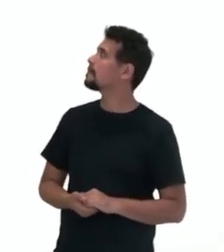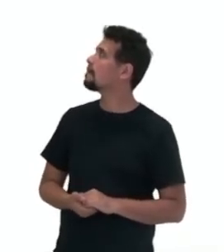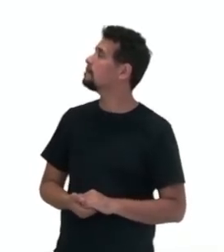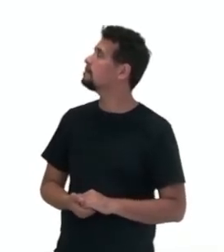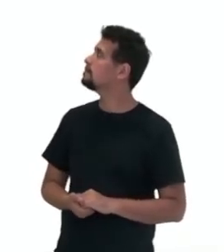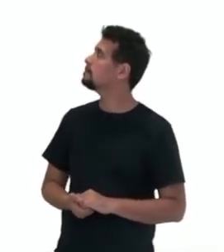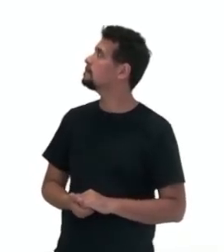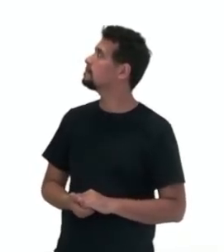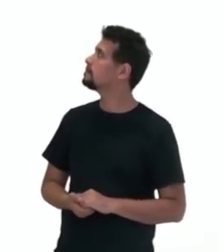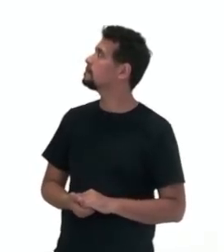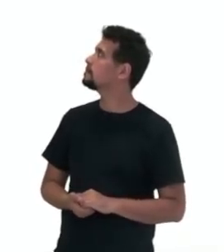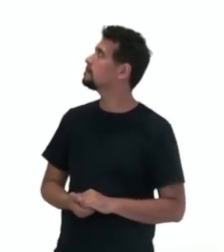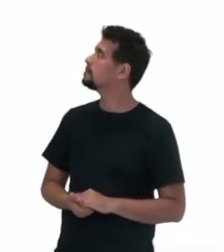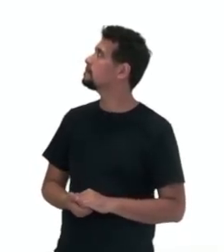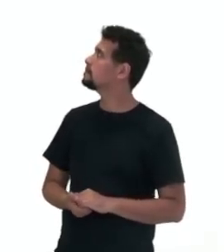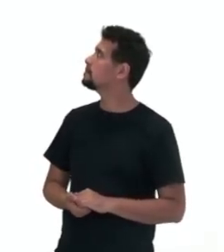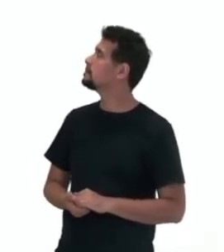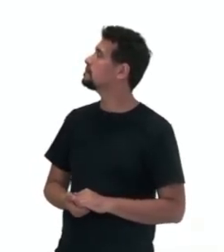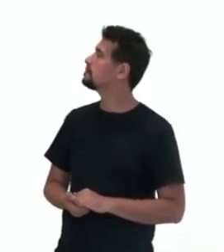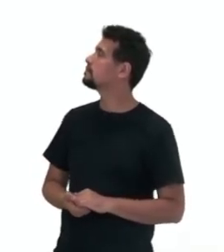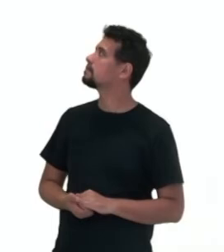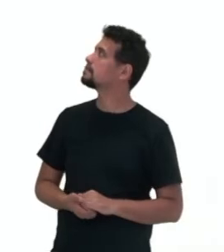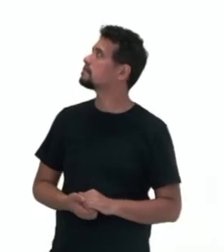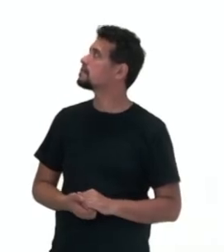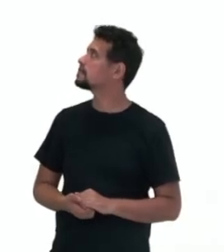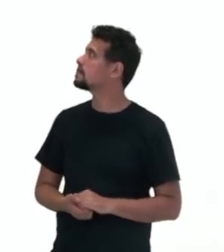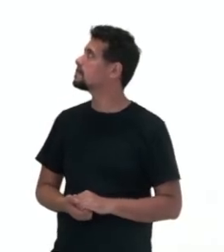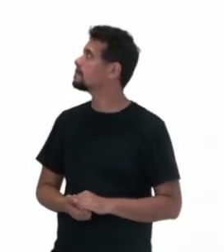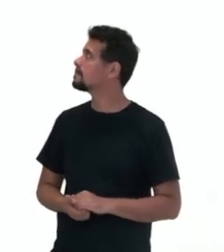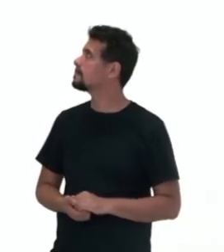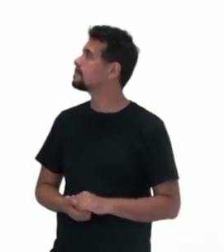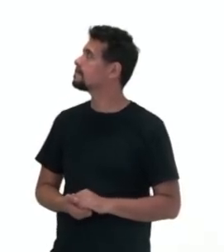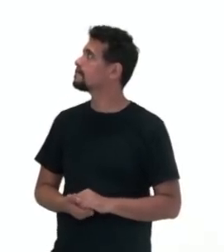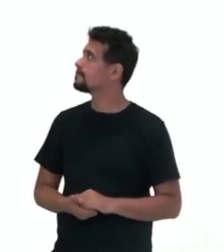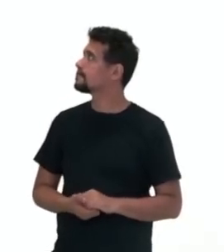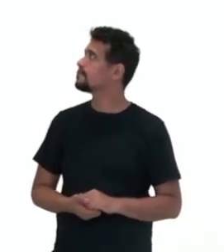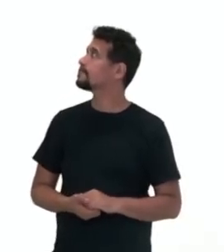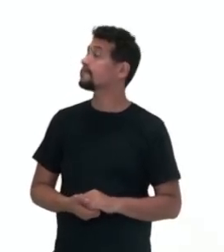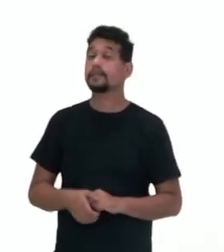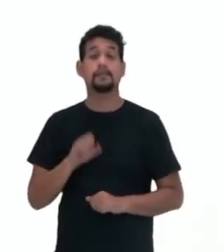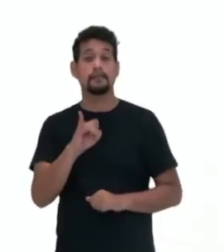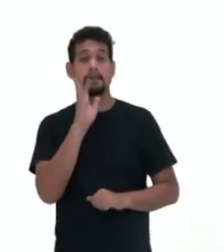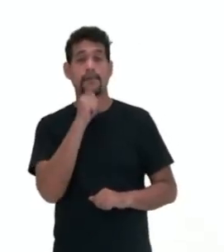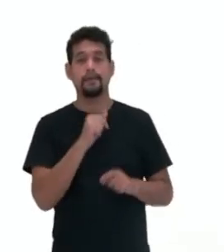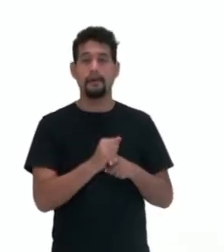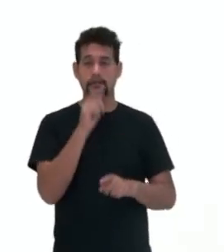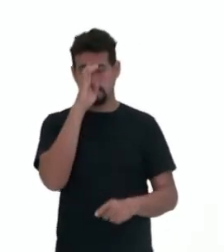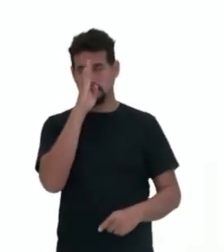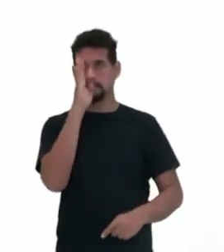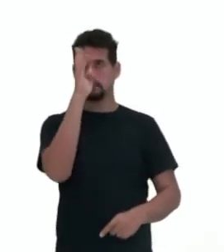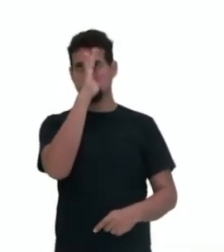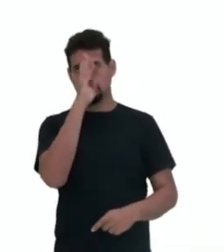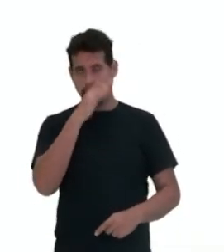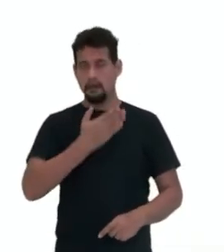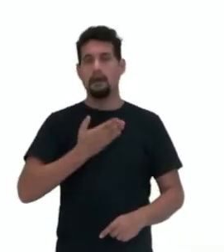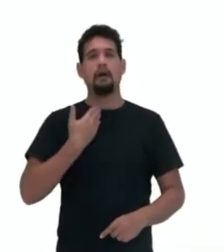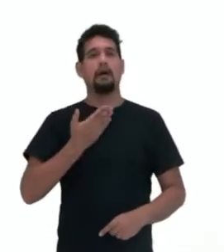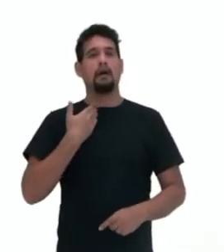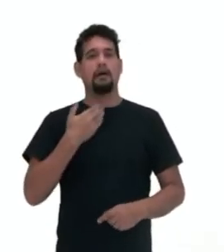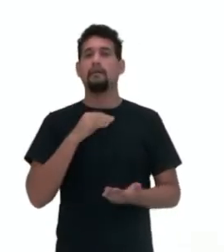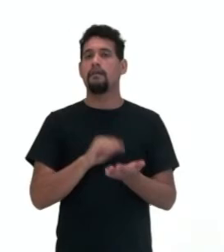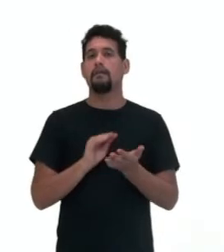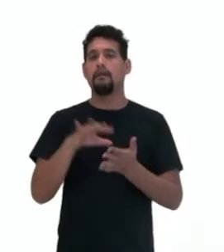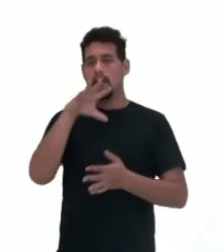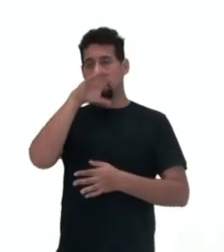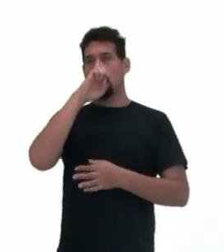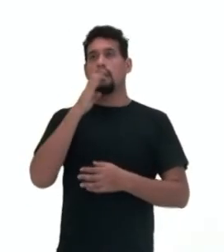em que ele vai perder ali, né? Se ficar muito tempo, ele perde os seus sentidos, enfim, porque falta